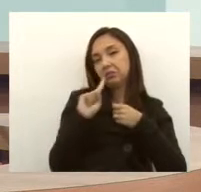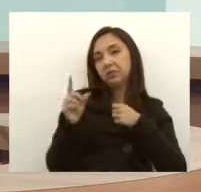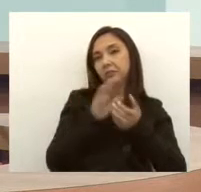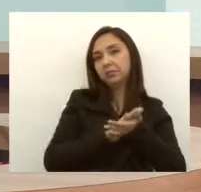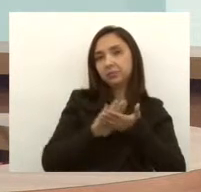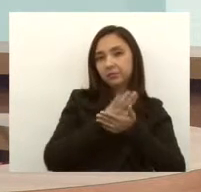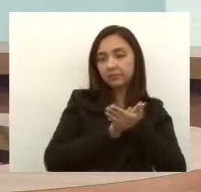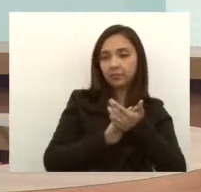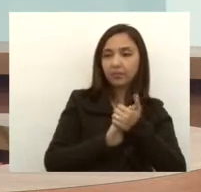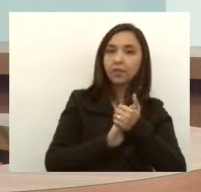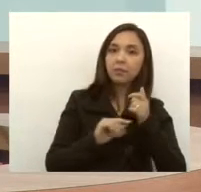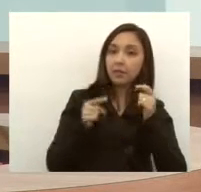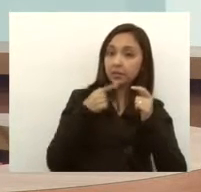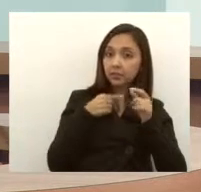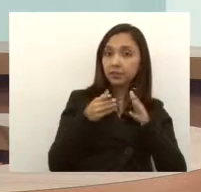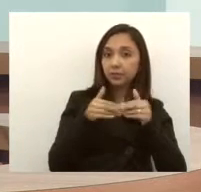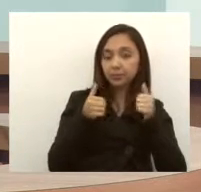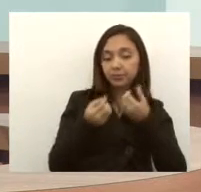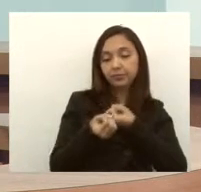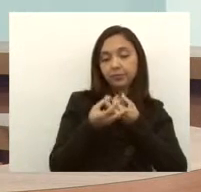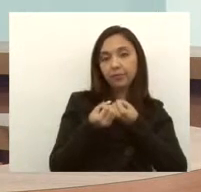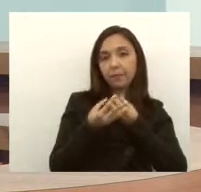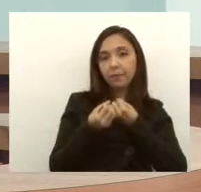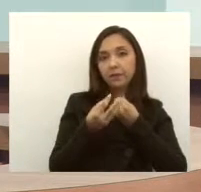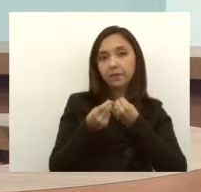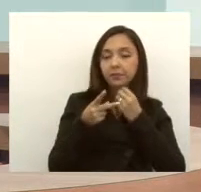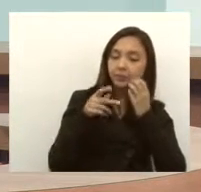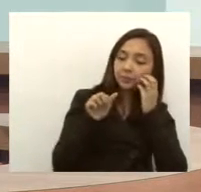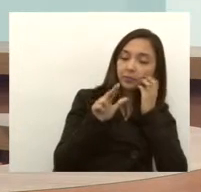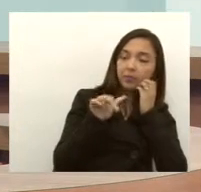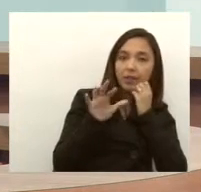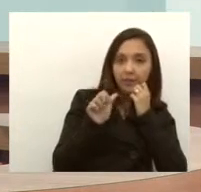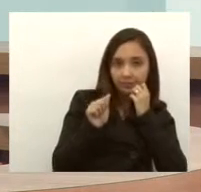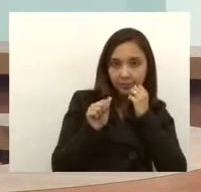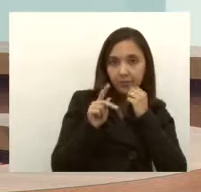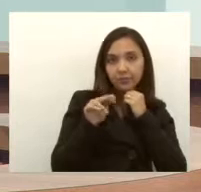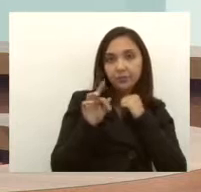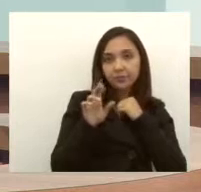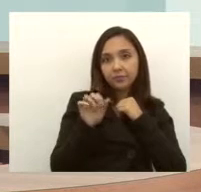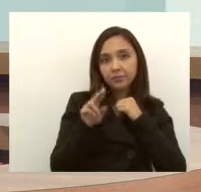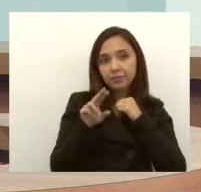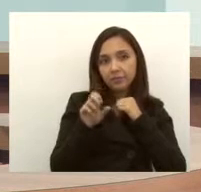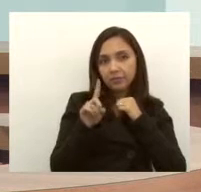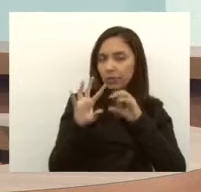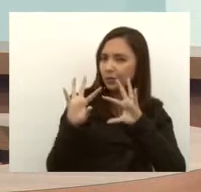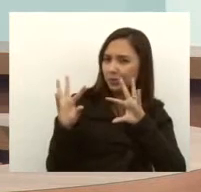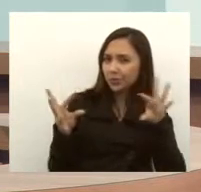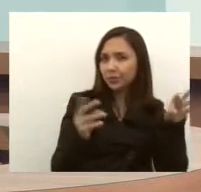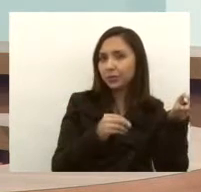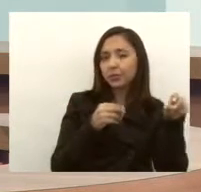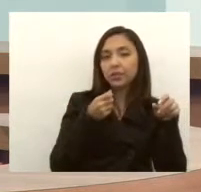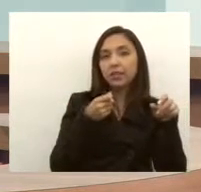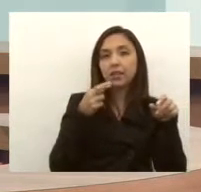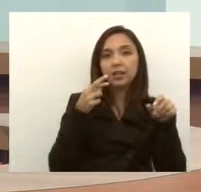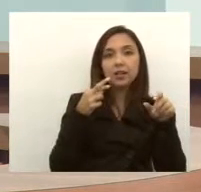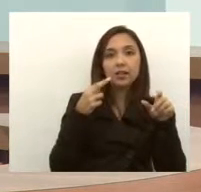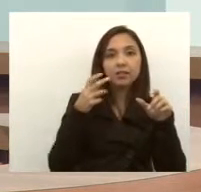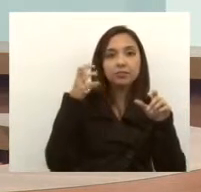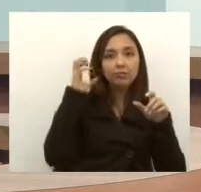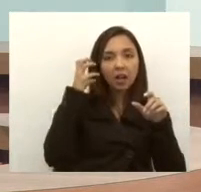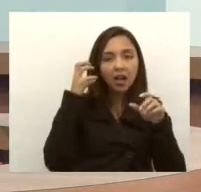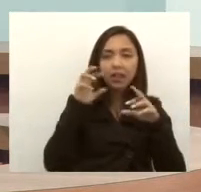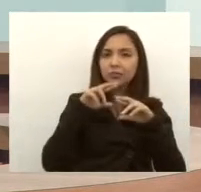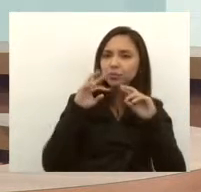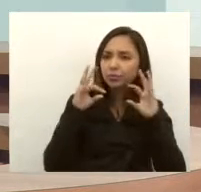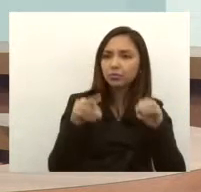Né? Mas vou pedir informações do show da Paula Fernandes, sim. Vou pedir informações de toda da rádio, de todo mundo que estava envolvido